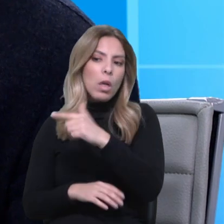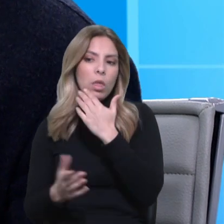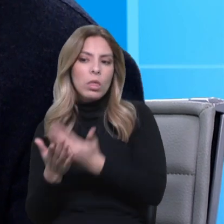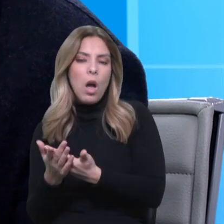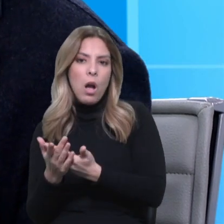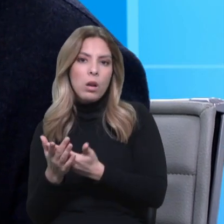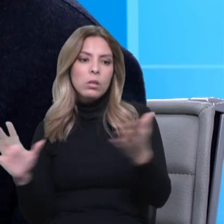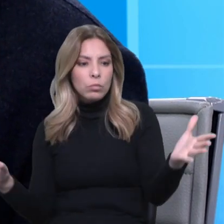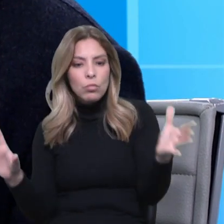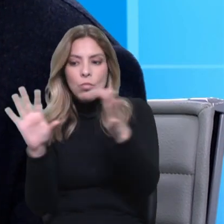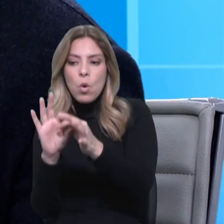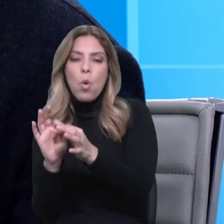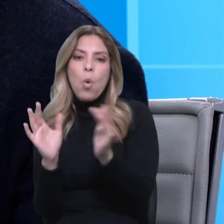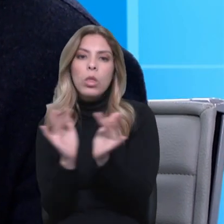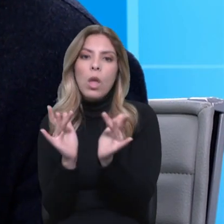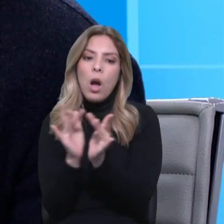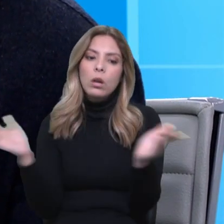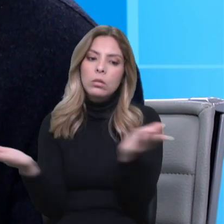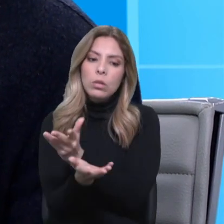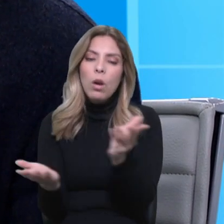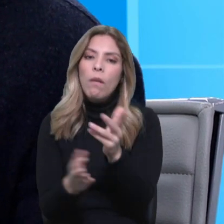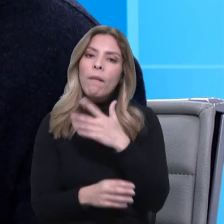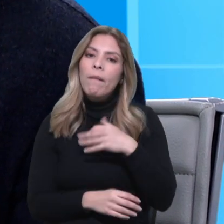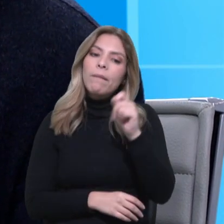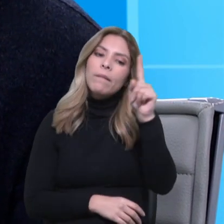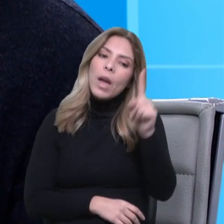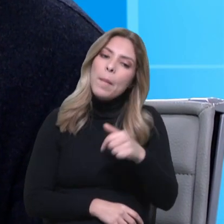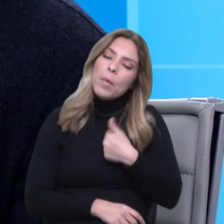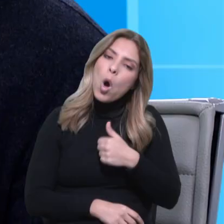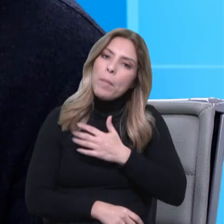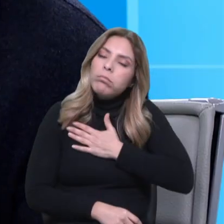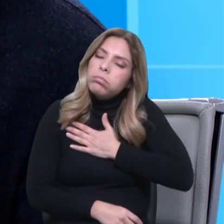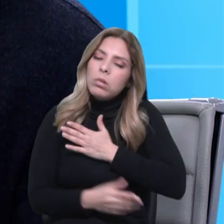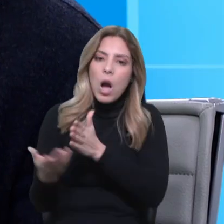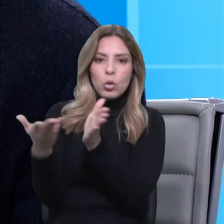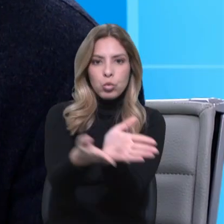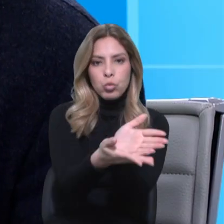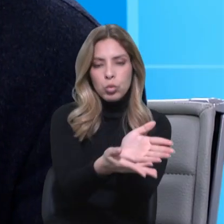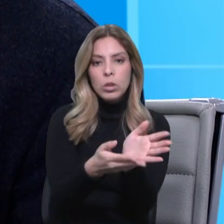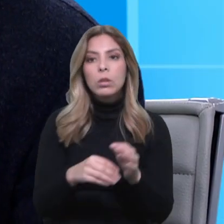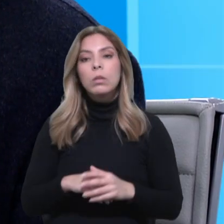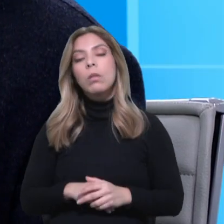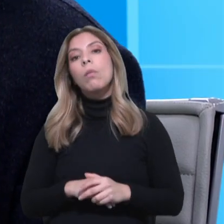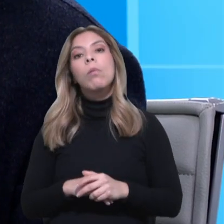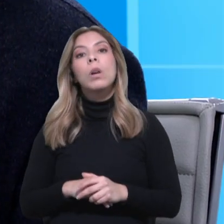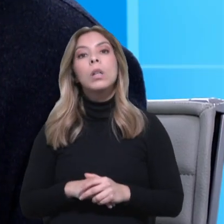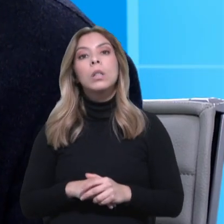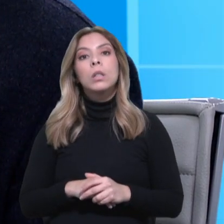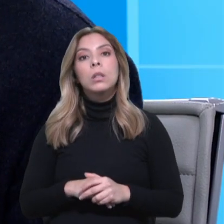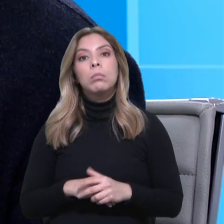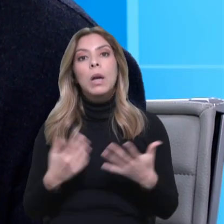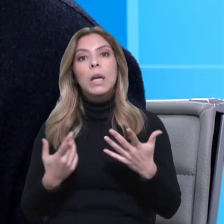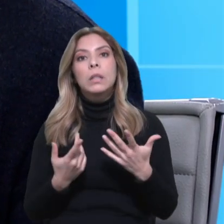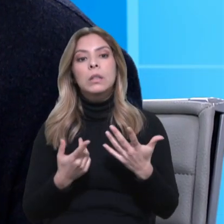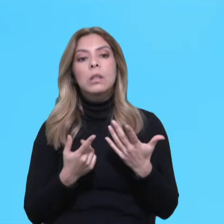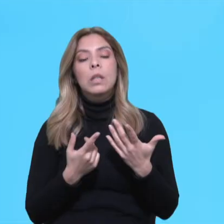forma manter a sua fé e ajudar a pessoa no seu contexto. A pessoa, exatamente, dentro do seu contexto, sem obviamente fazer nenhum tipo de